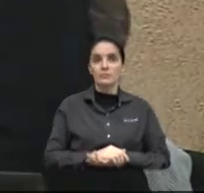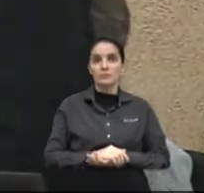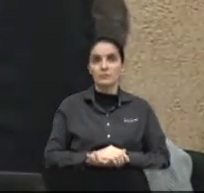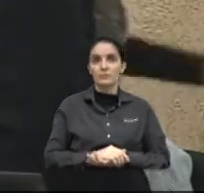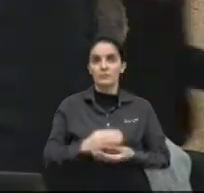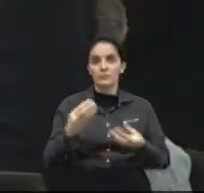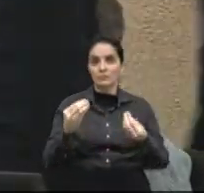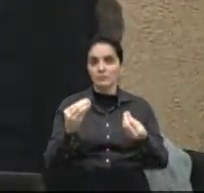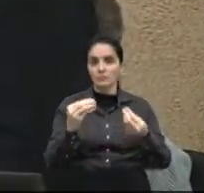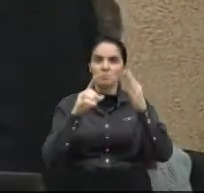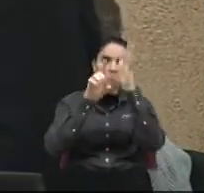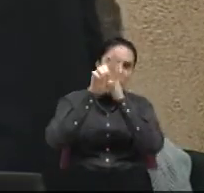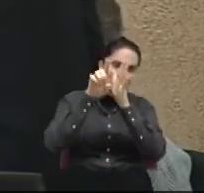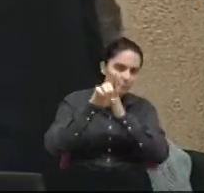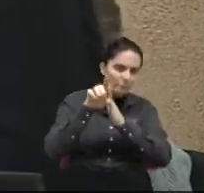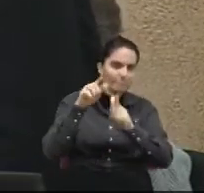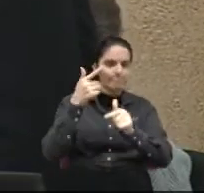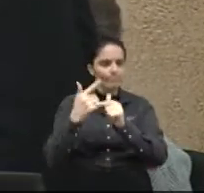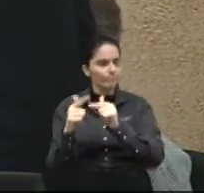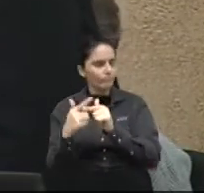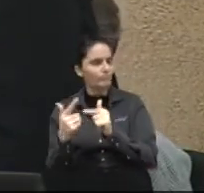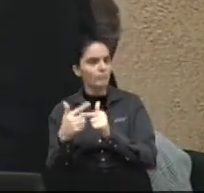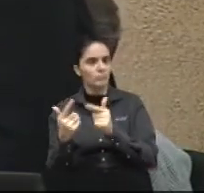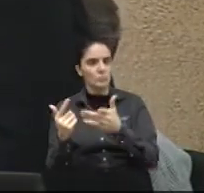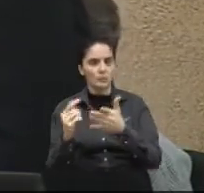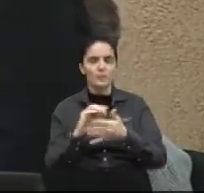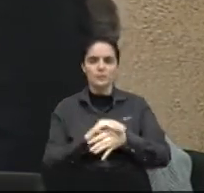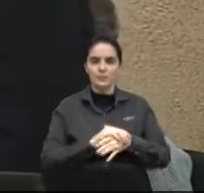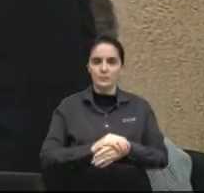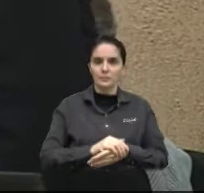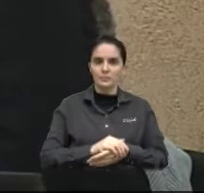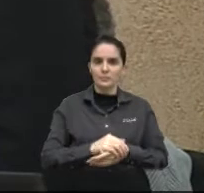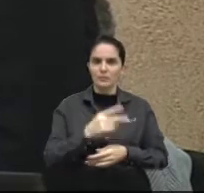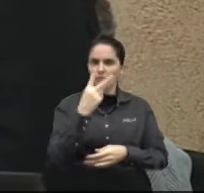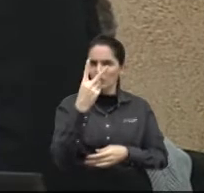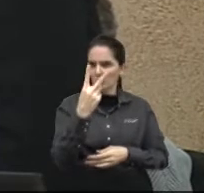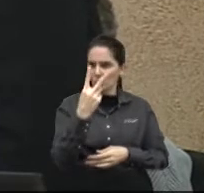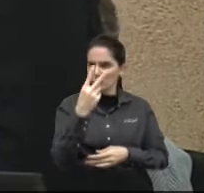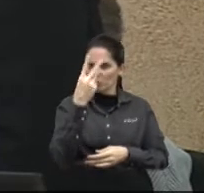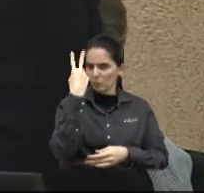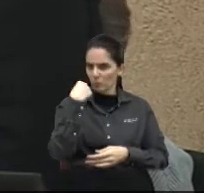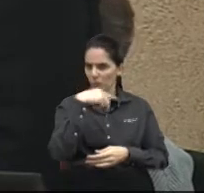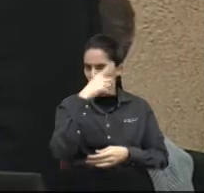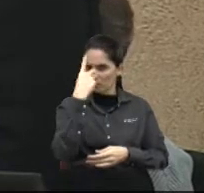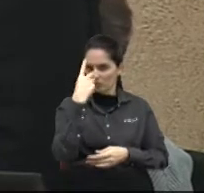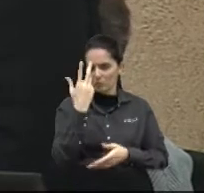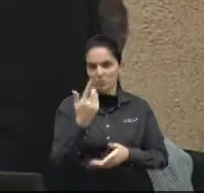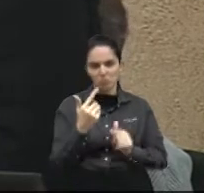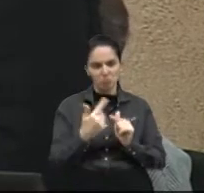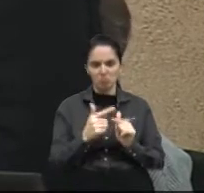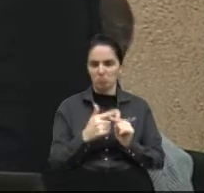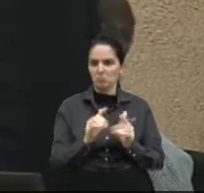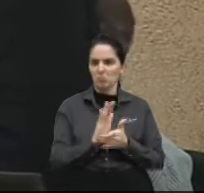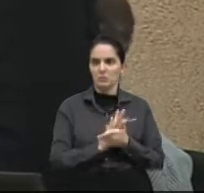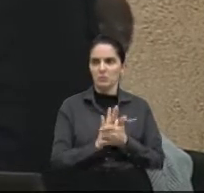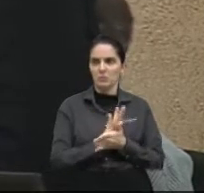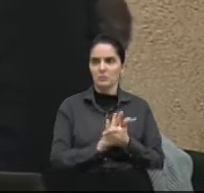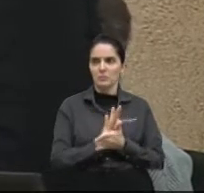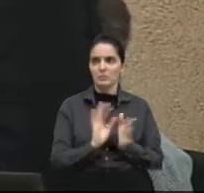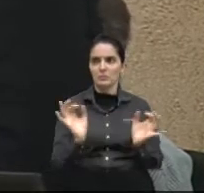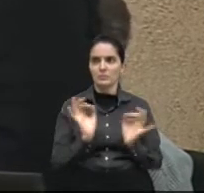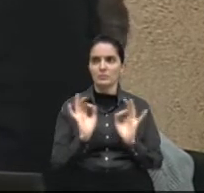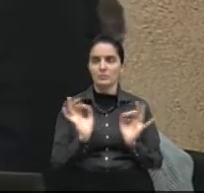como a senhora já disse nós comentávamos duas horas acho que não há problema nenhum porque fica até